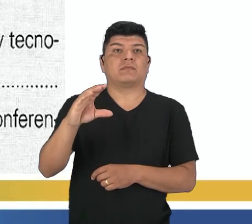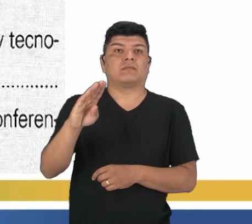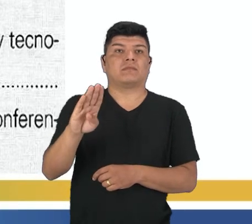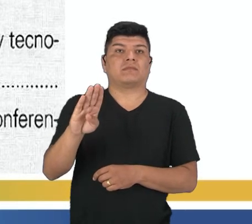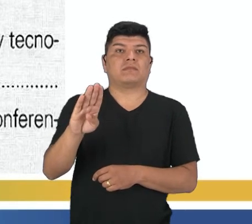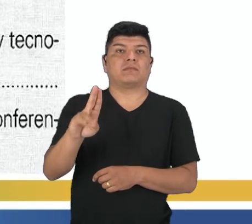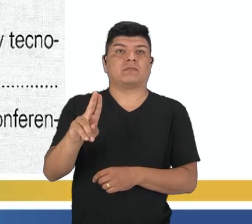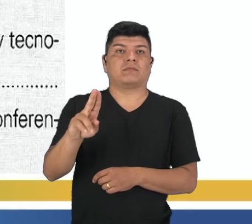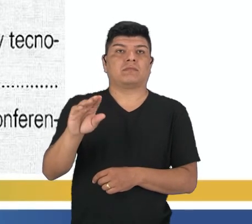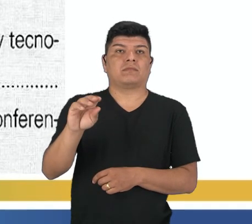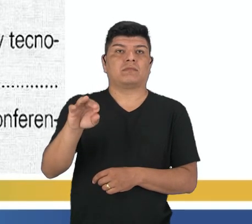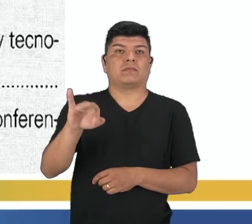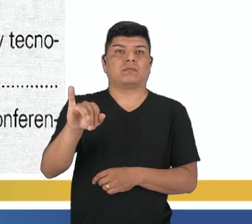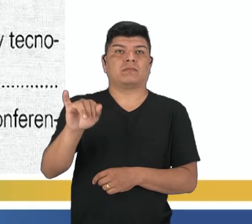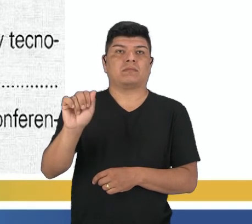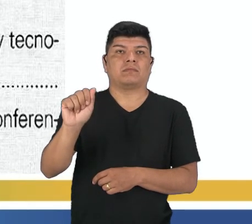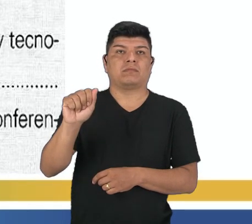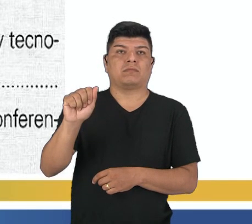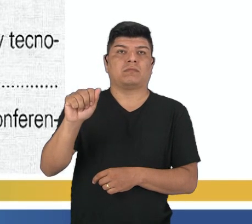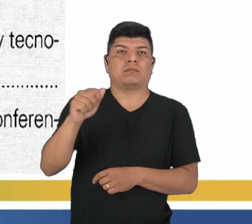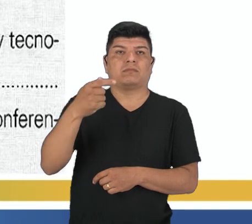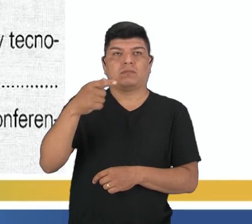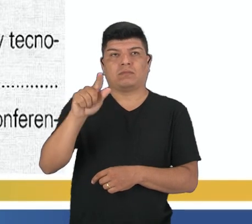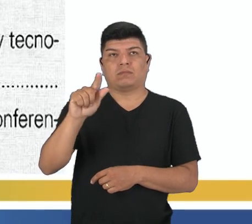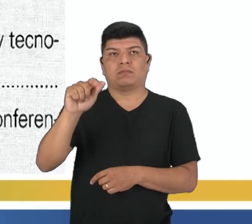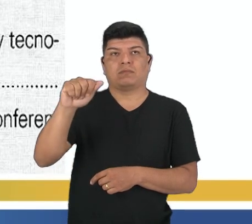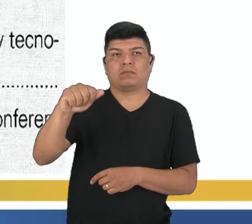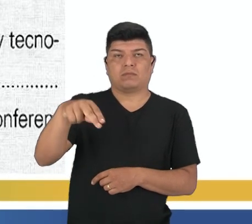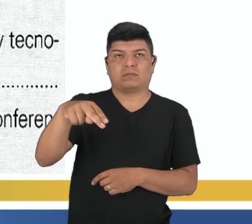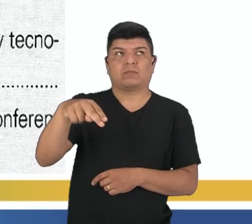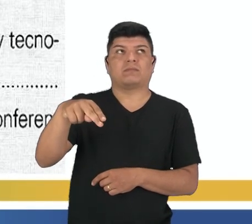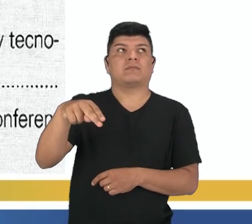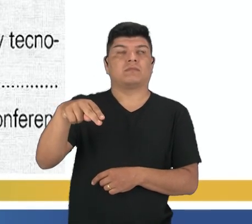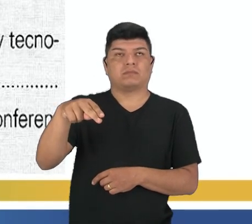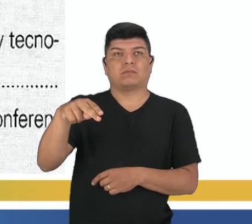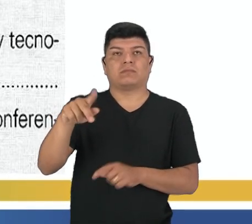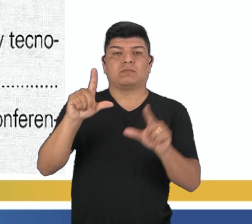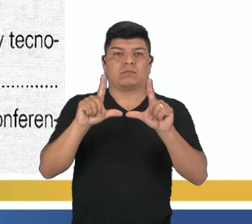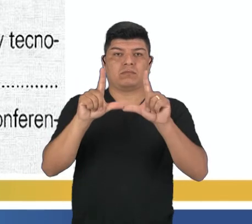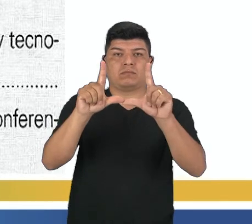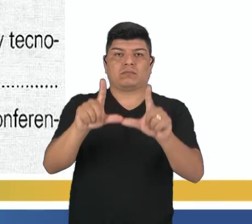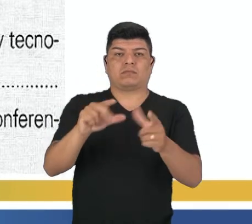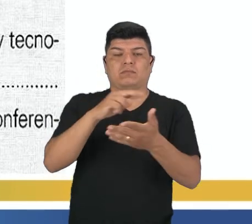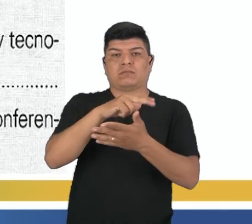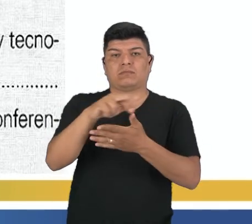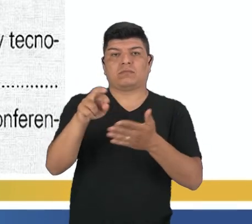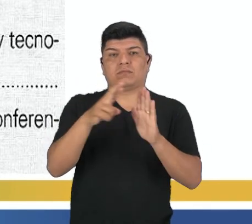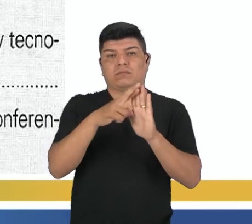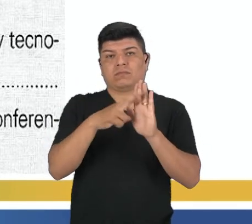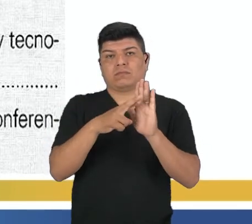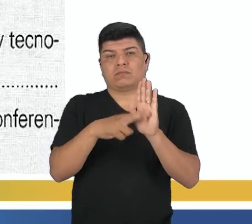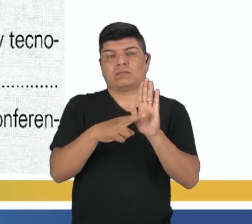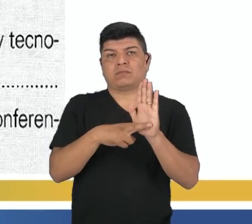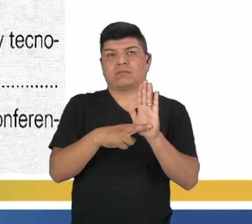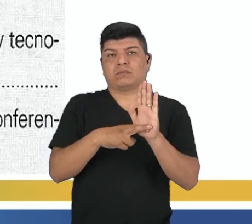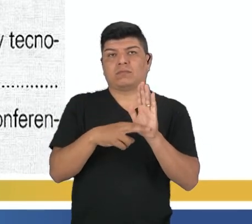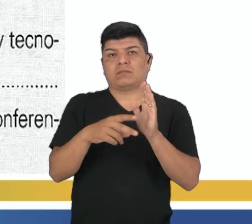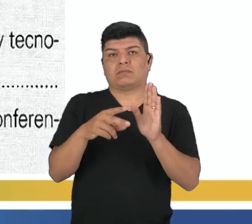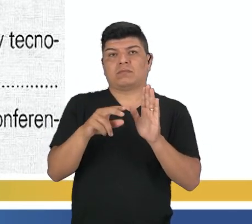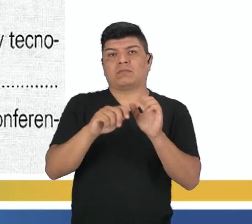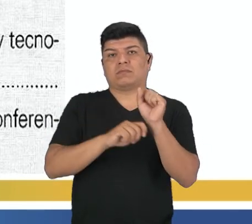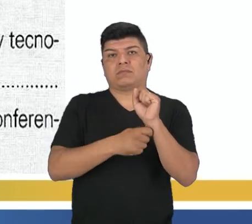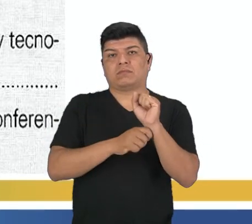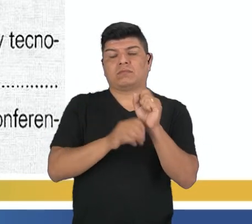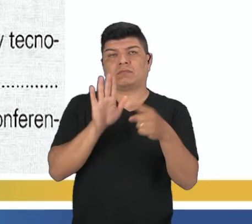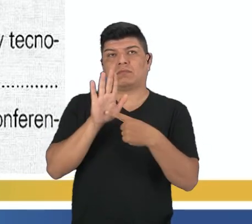quase toda a superfície. Ou seja, esse lugar aparecerá uma tela, né, com vários códigos e gestos do usuário. Ou seja, eu vou fazer o código aqui